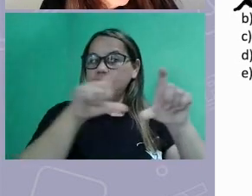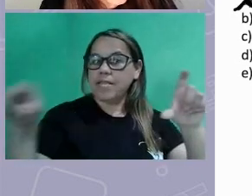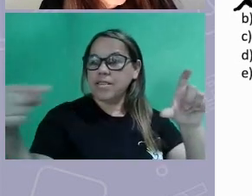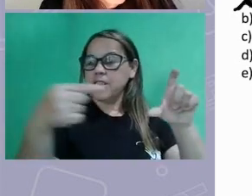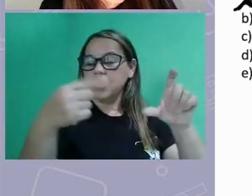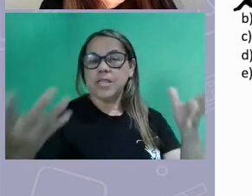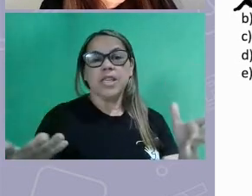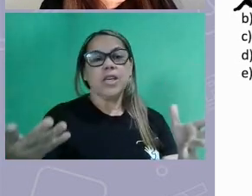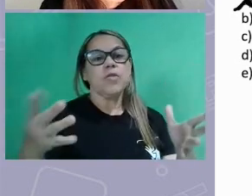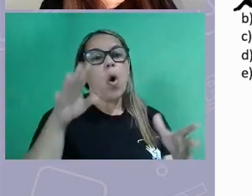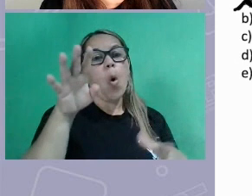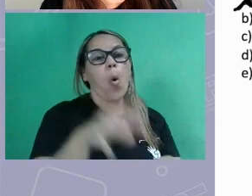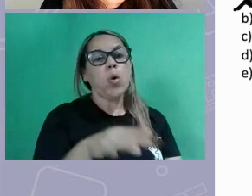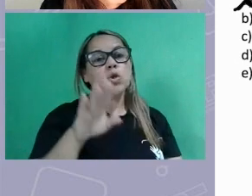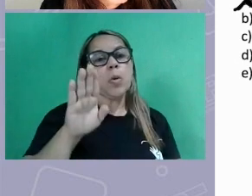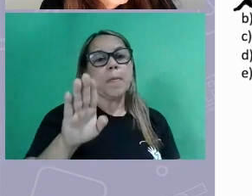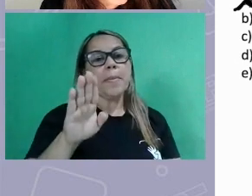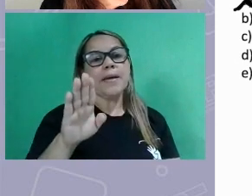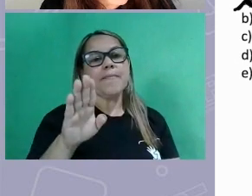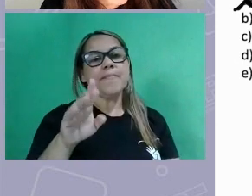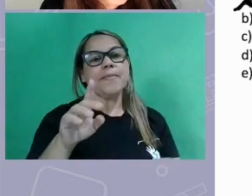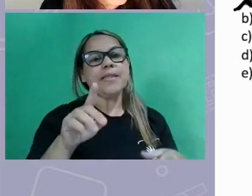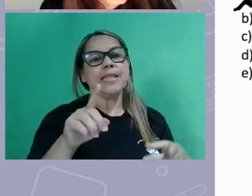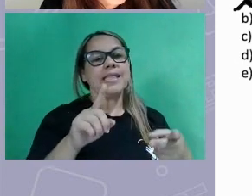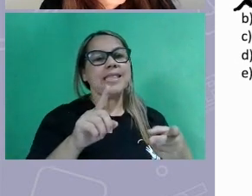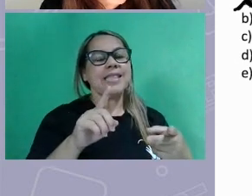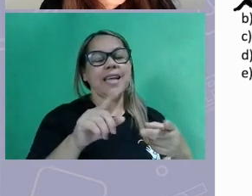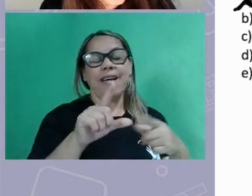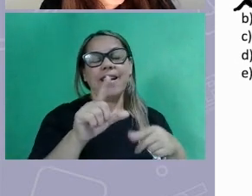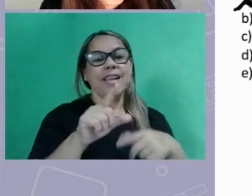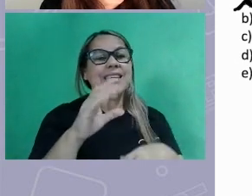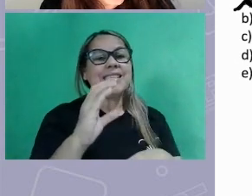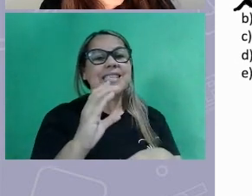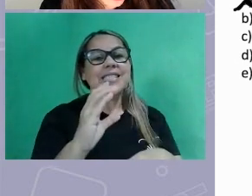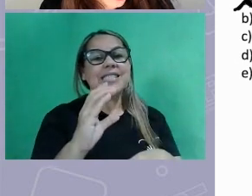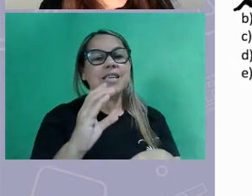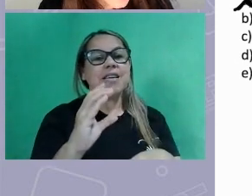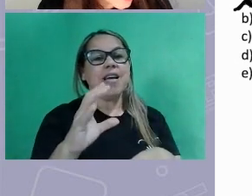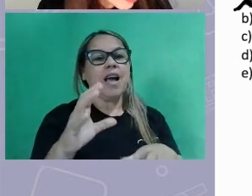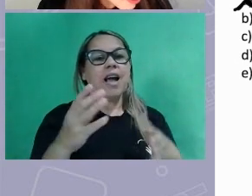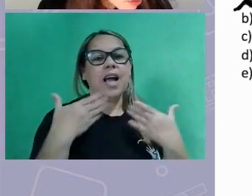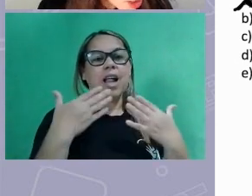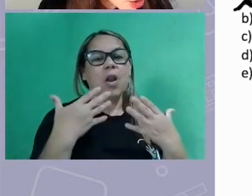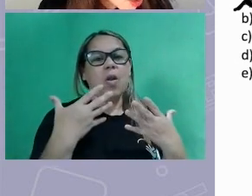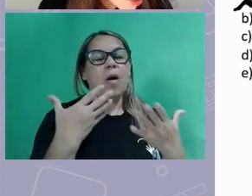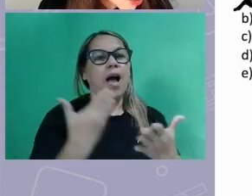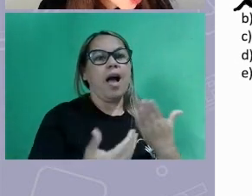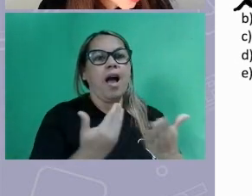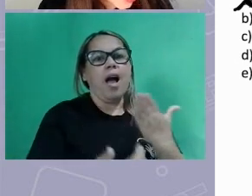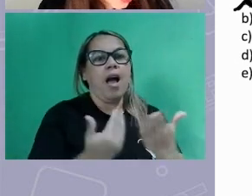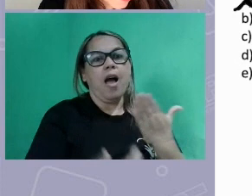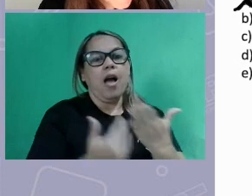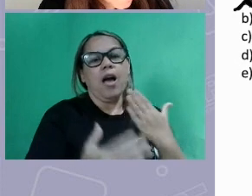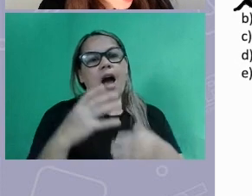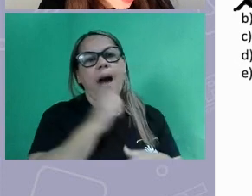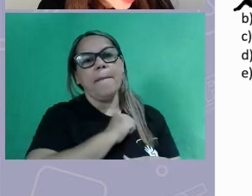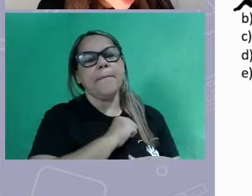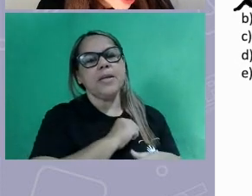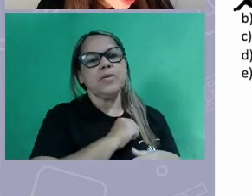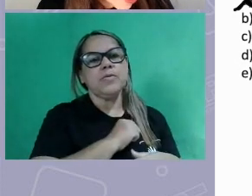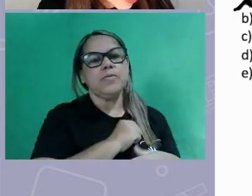o urso B na letra C de casa o urso B perde calor mais rapidamente que o urso A